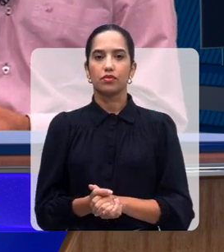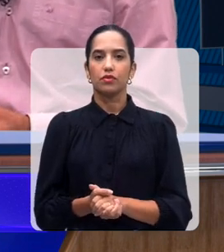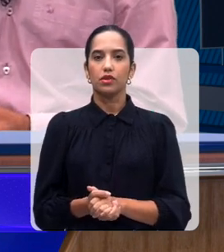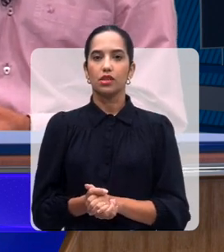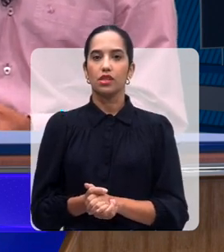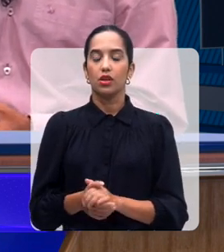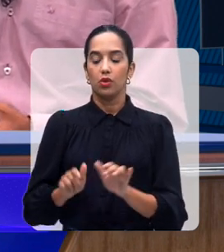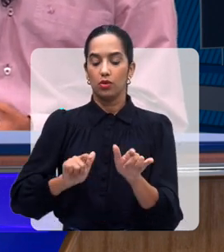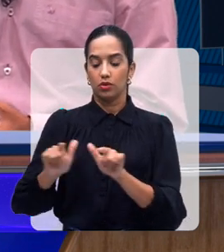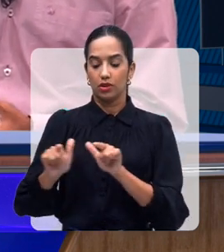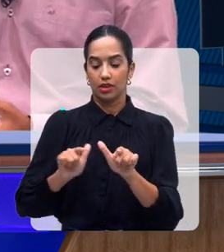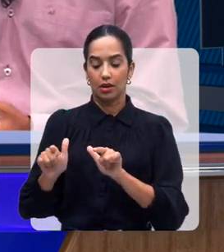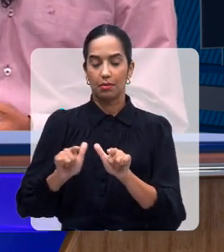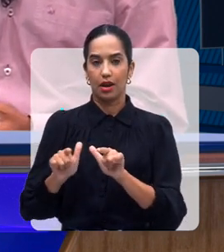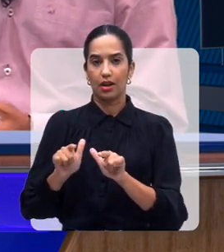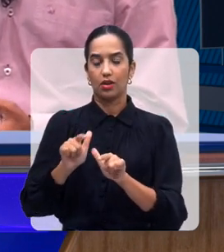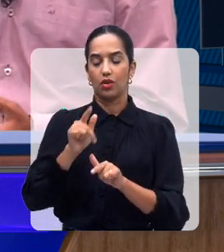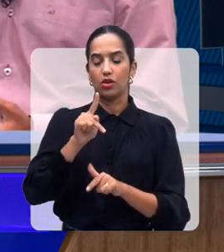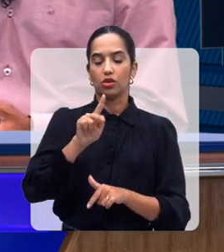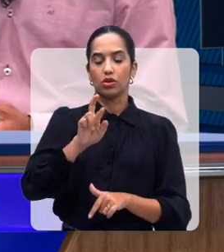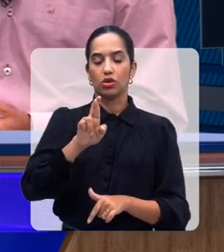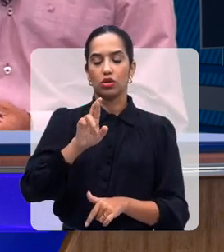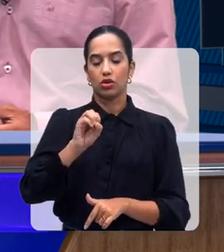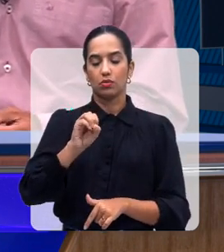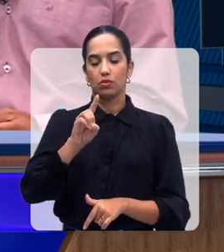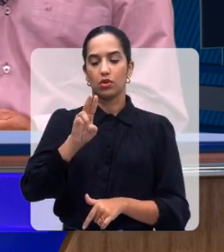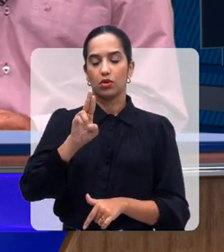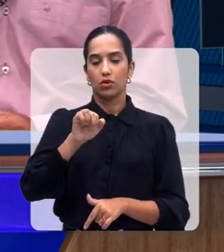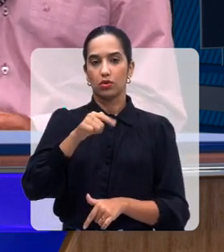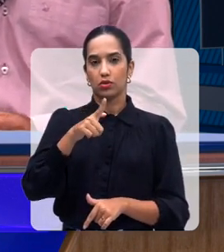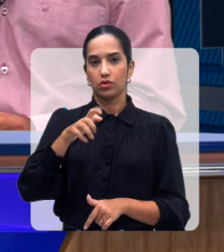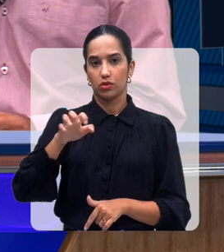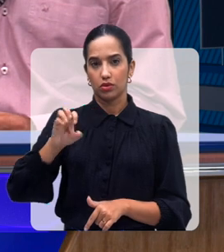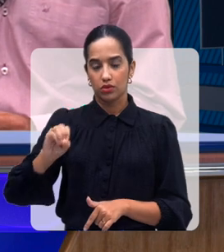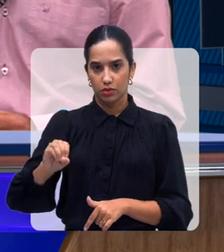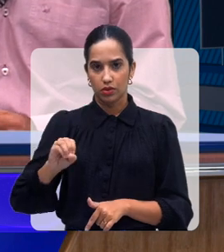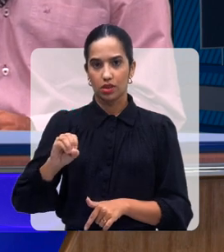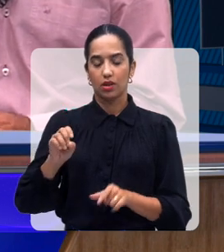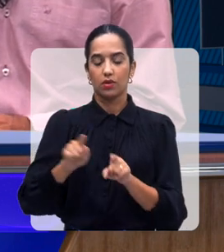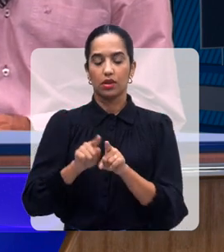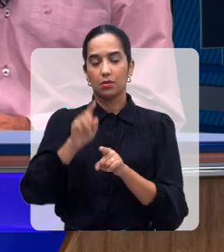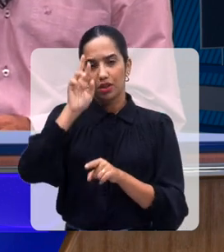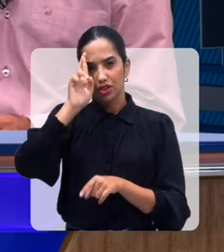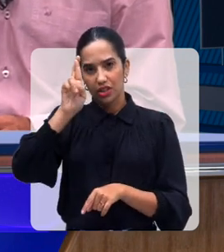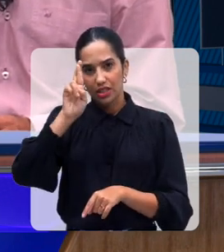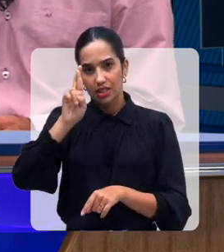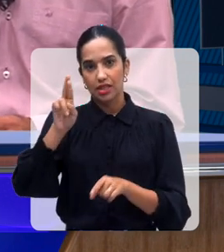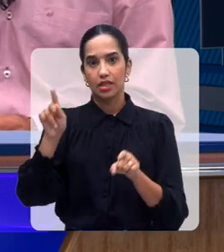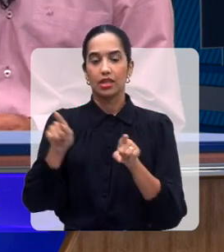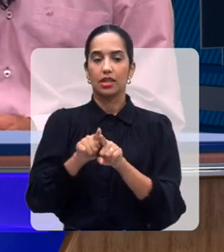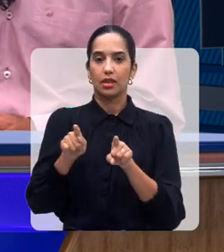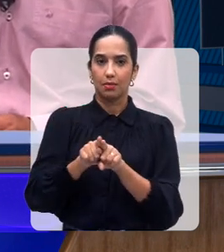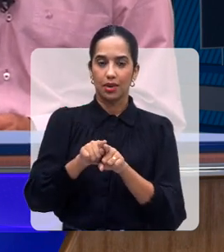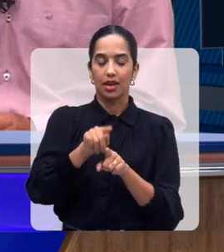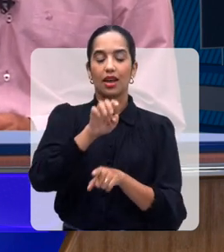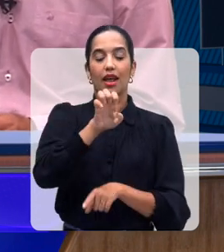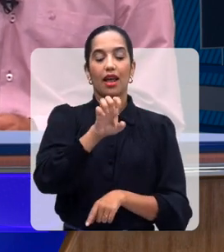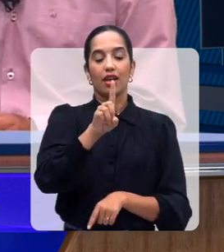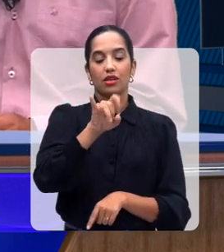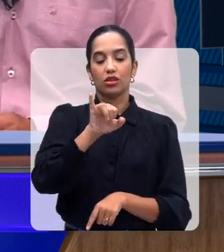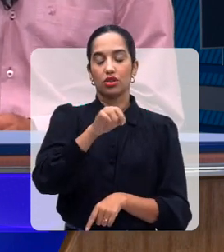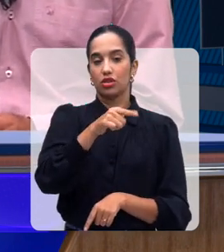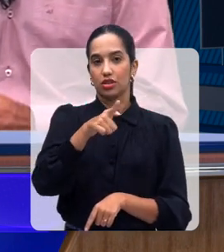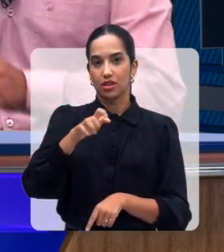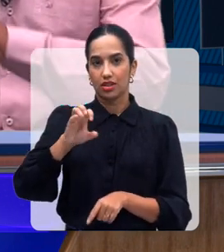Na produção, né? Produção, tem a direção que a gente já falou, tem a